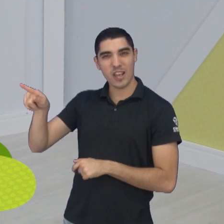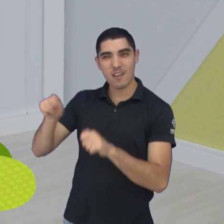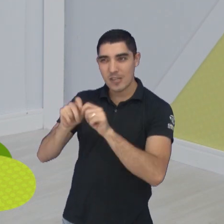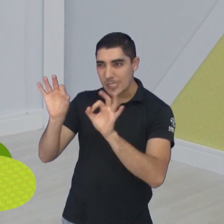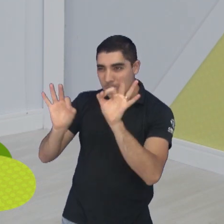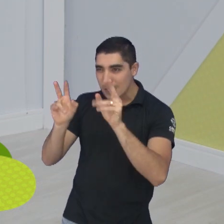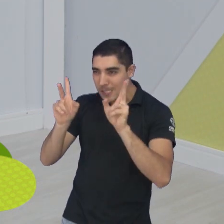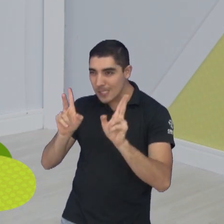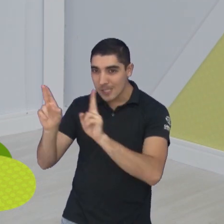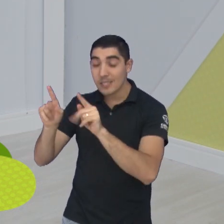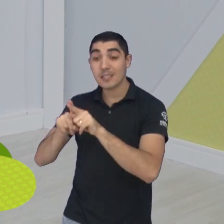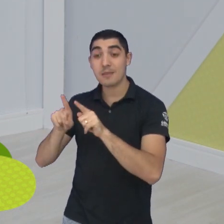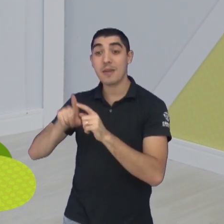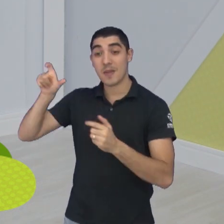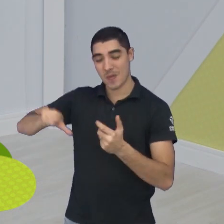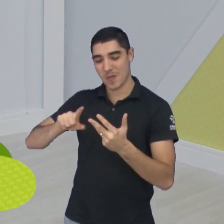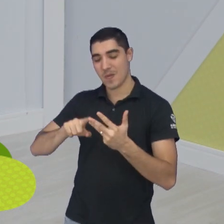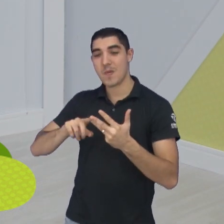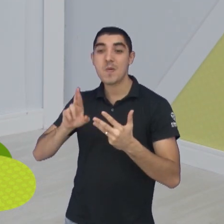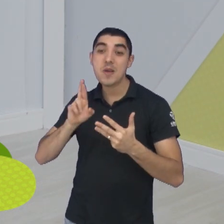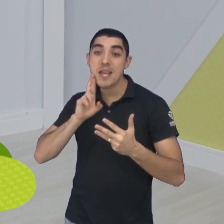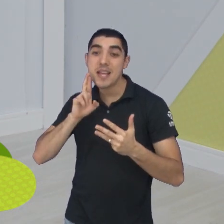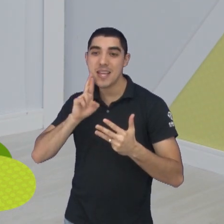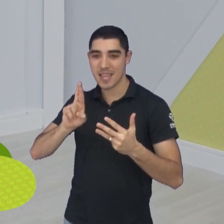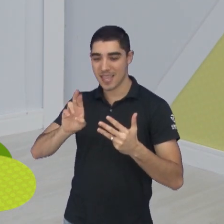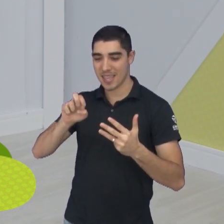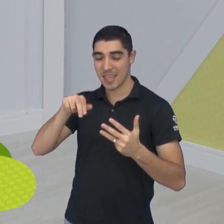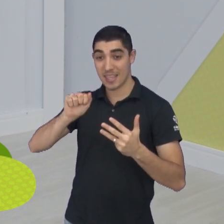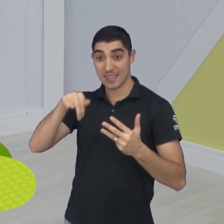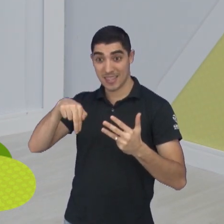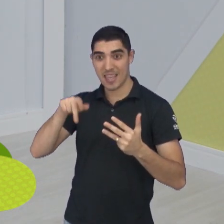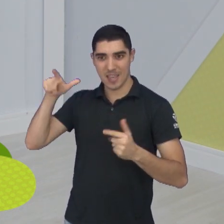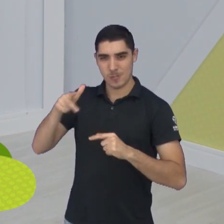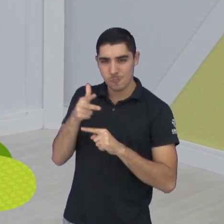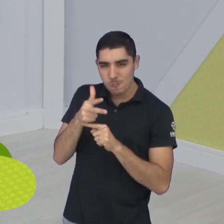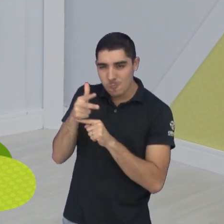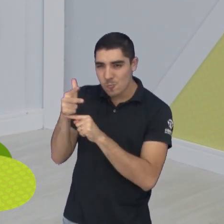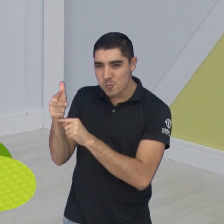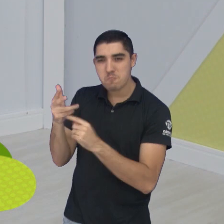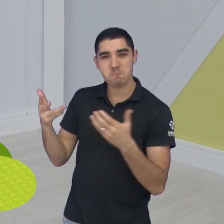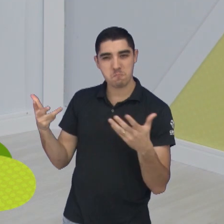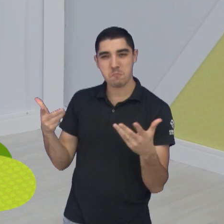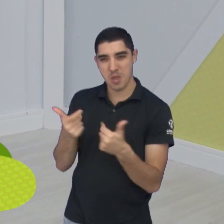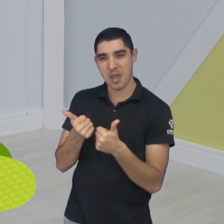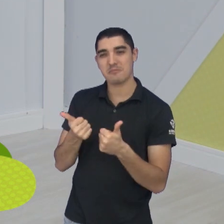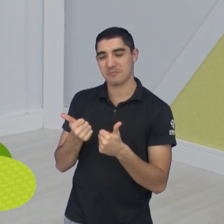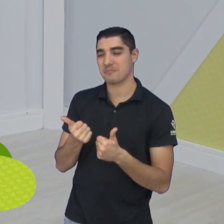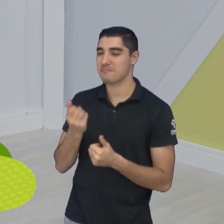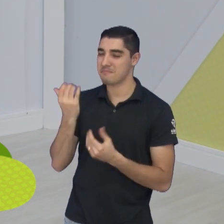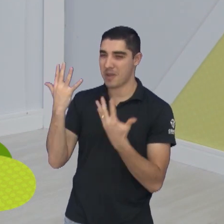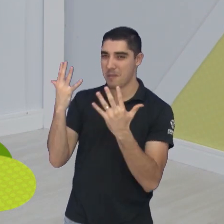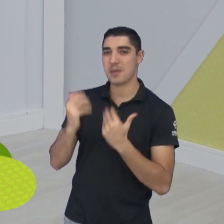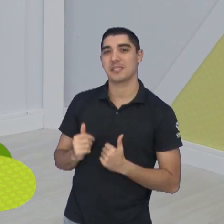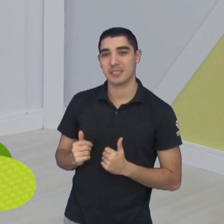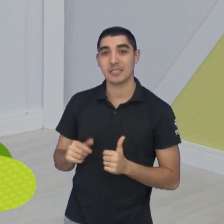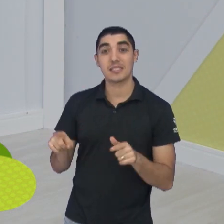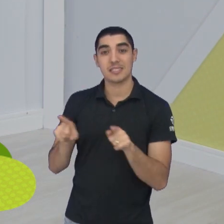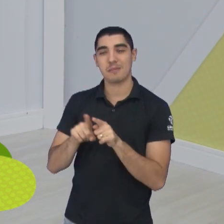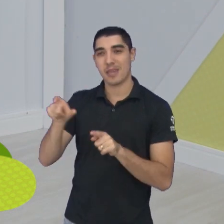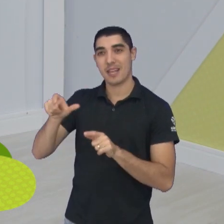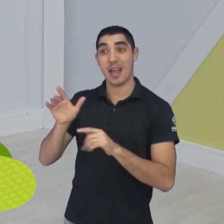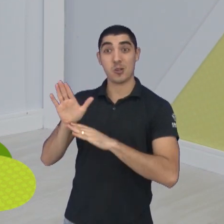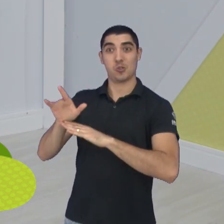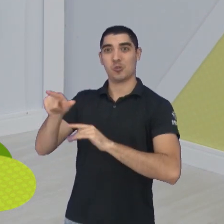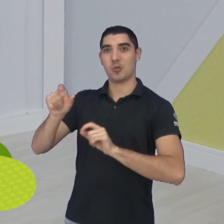O nosso Renan Rosa, o nosso Sabiazinho, mandou bem nas imagens também, enaltecendo aí a matéria. Mas engrandecendo a matéria, melhor